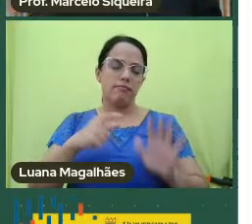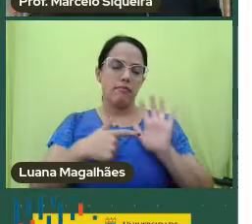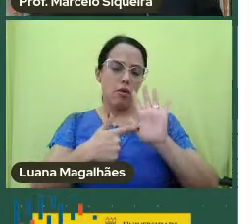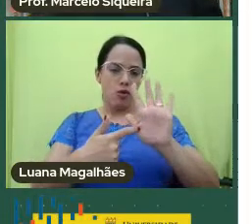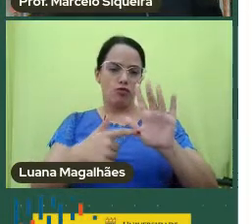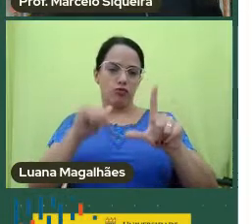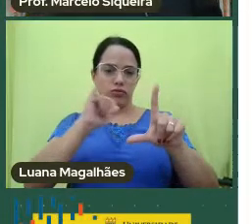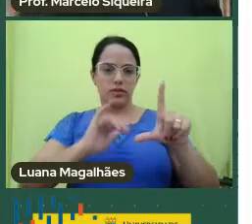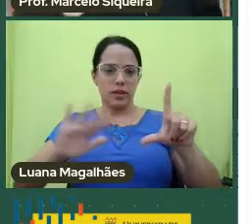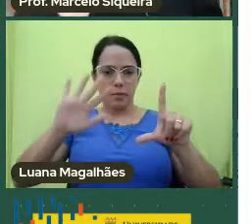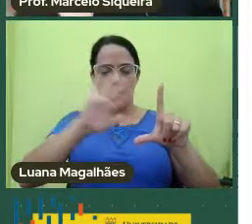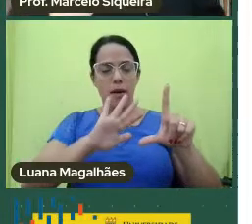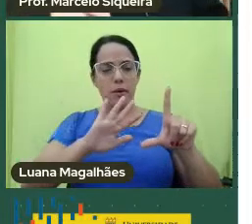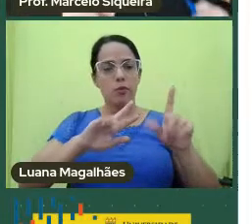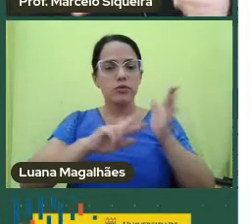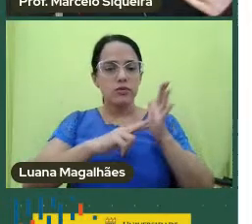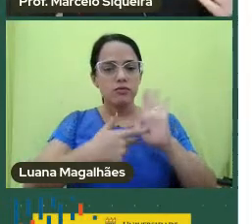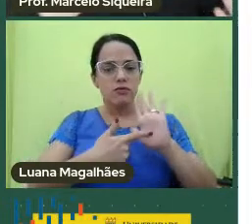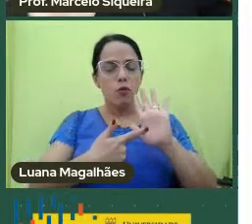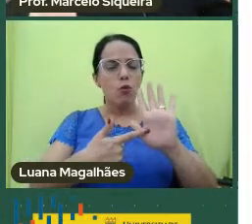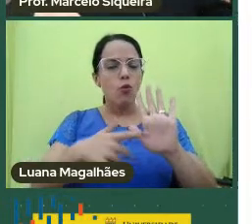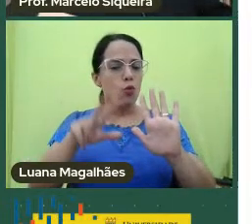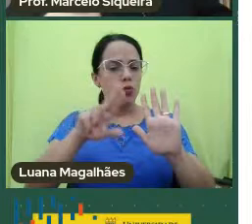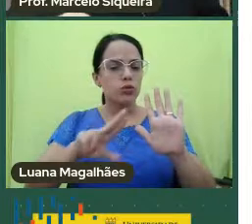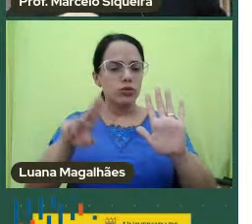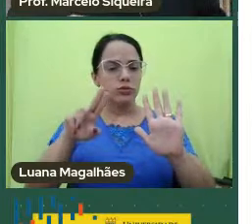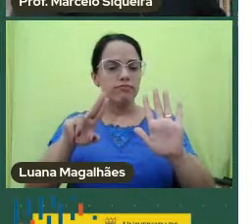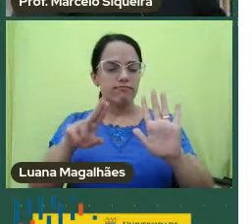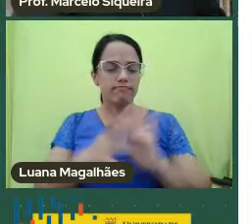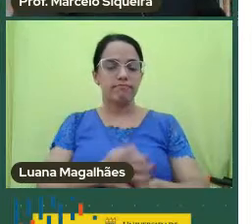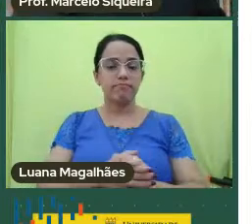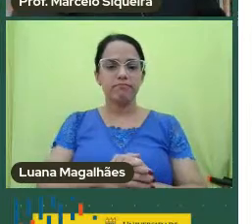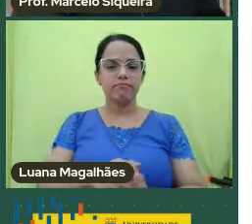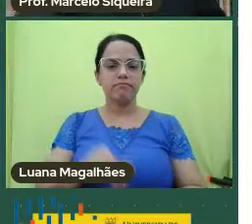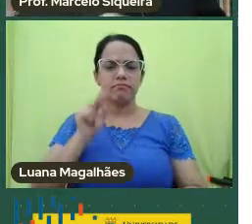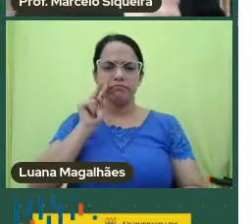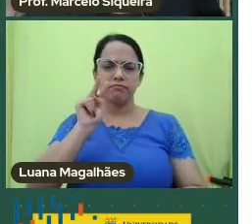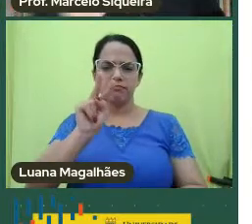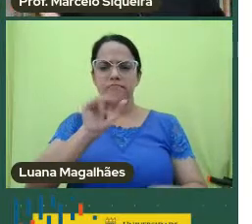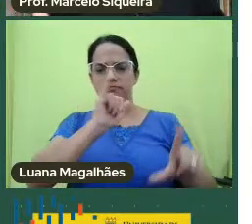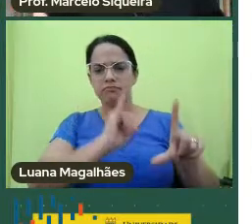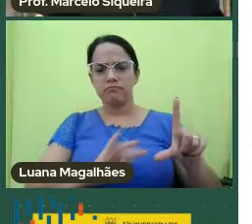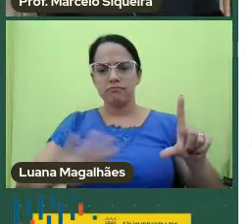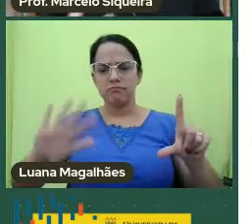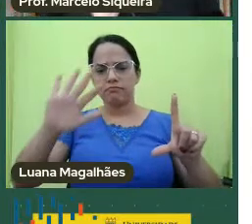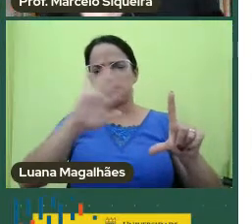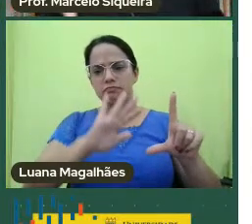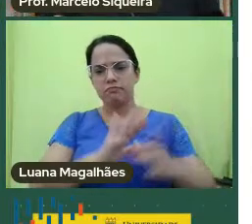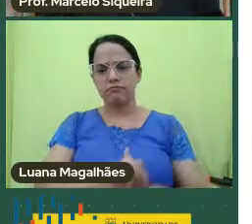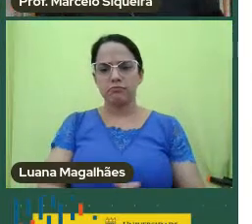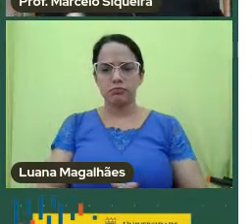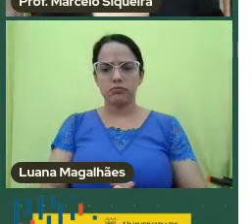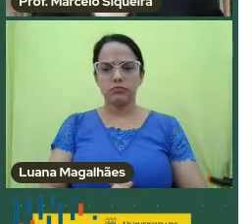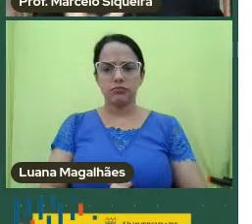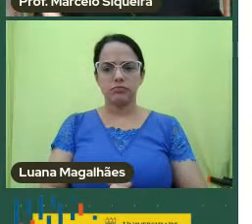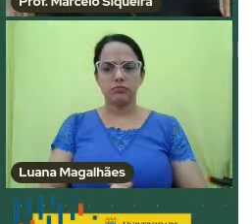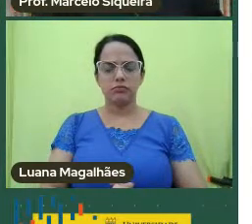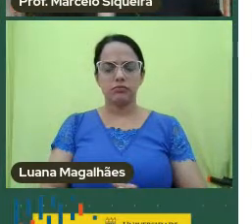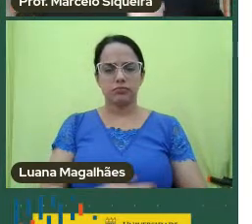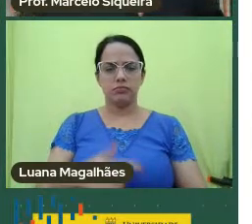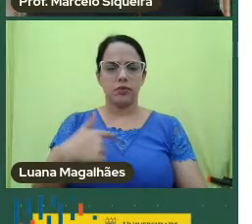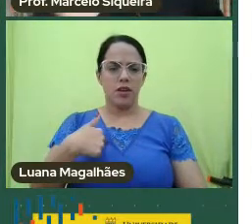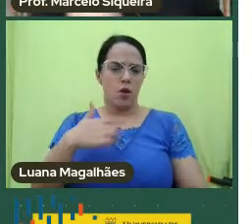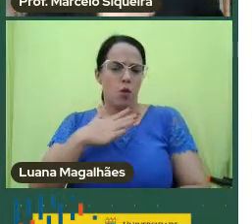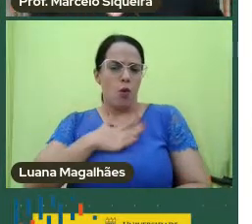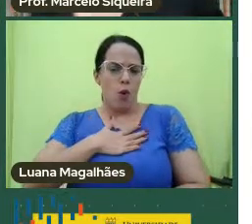Agora, quem olha depois, né, e vê essa imagem, e quem gosta do grupo Pink Floyd, eu, por exemplo, adoro,